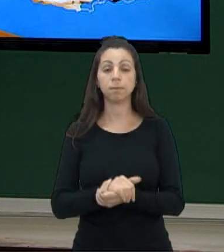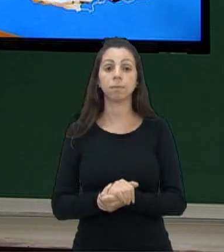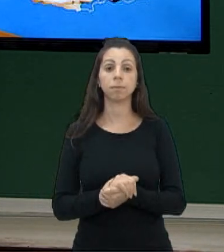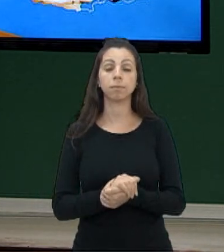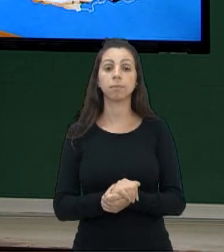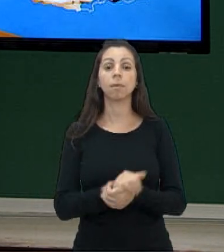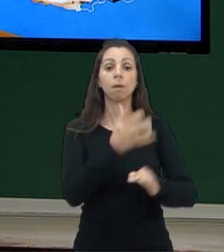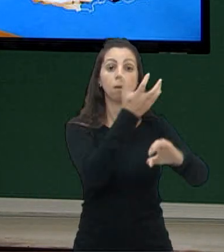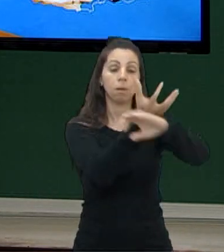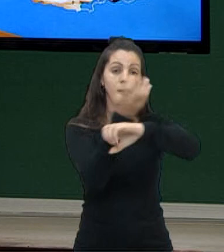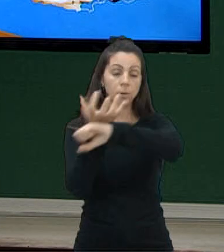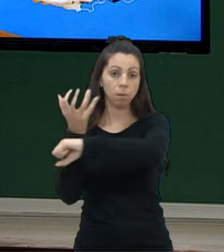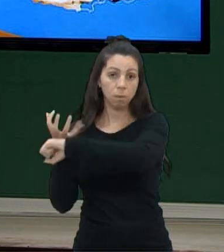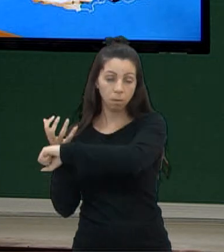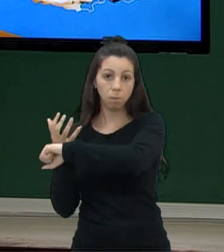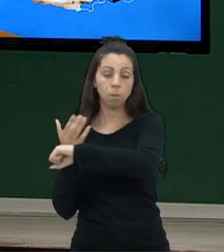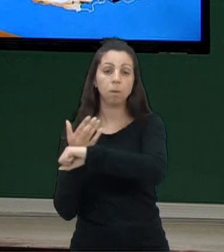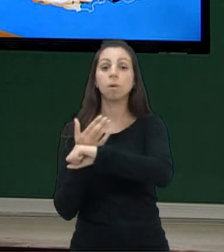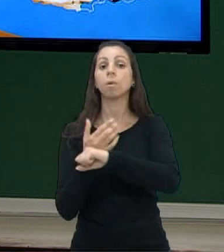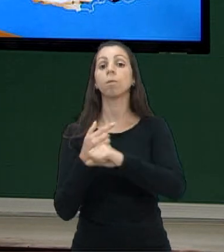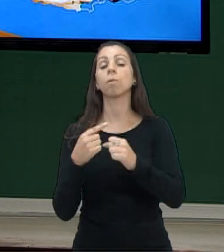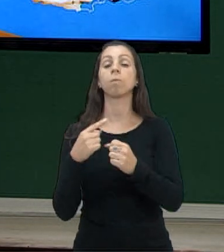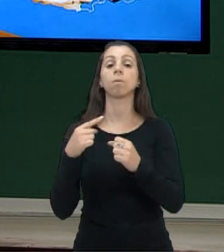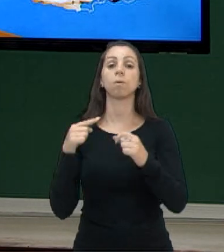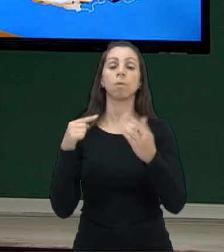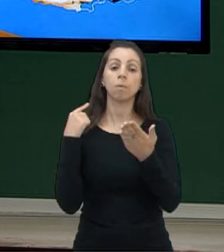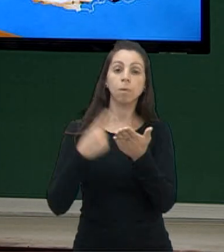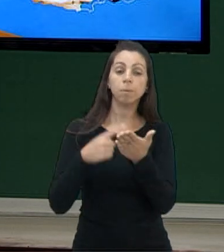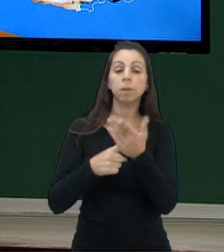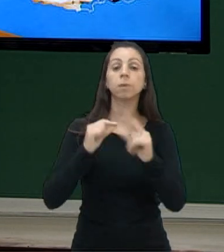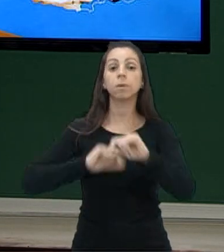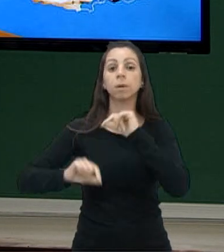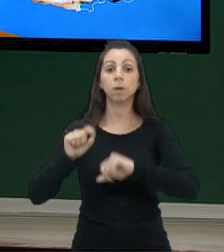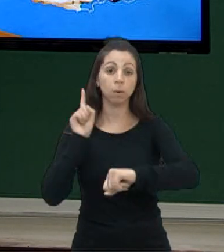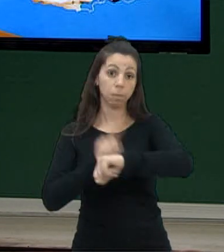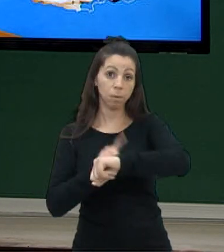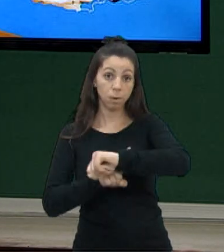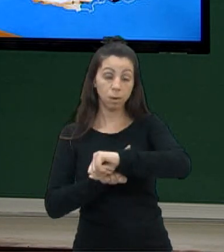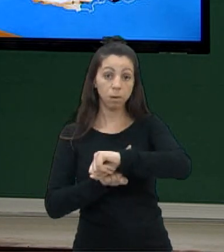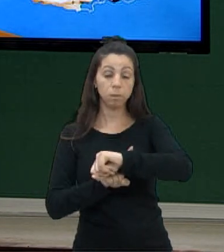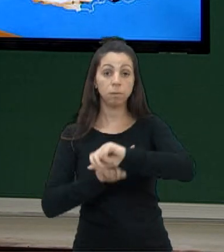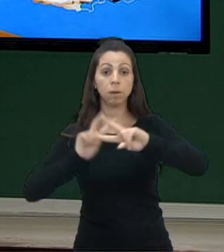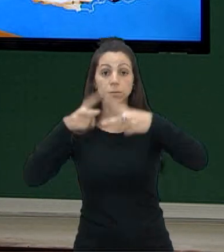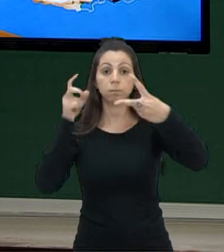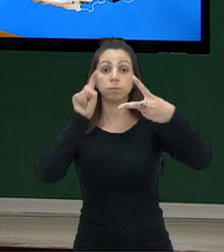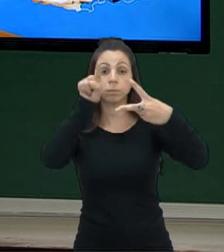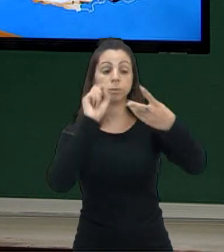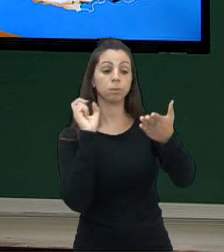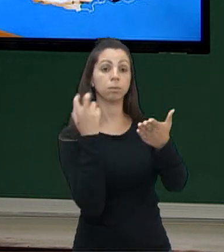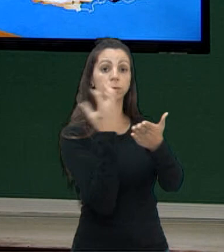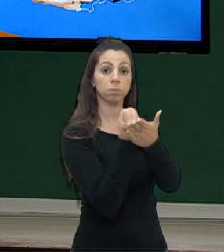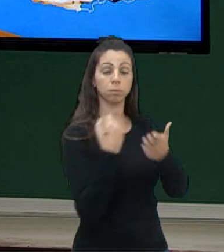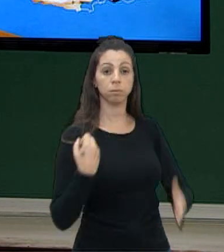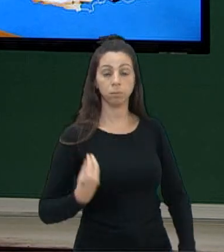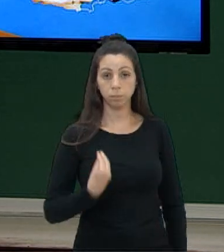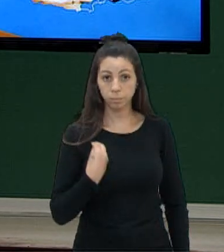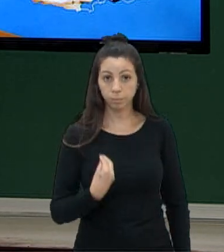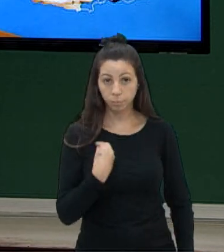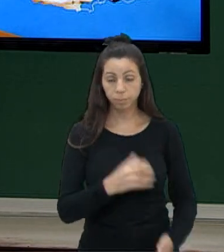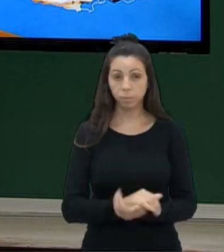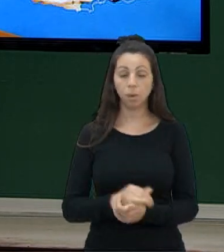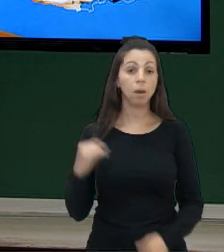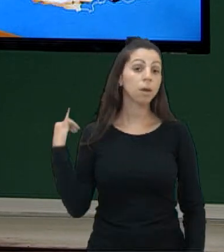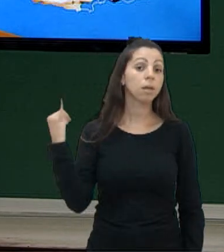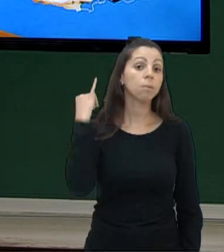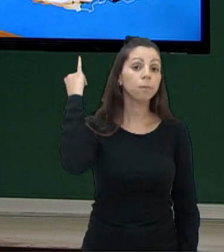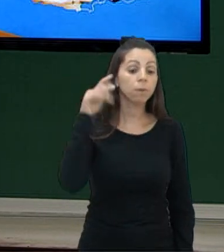disciplinas de acordo com o seu horário de aula e vá marcando sempre a sua presença. Isso é importante para quê? Para que o seu